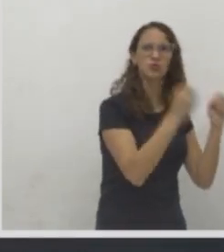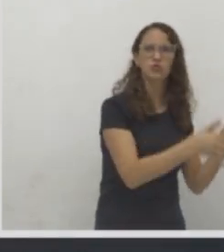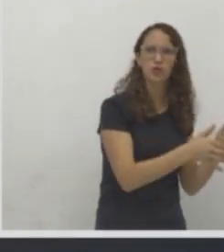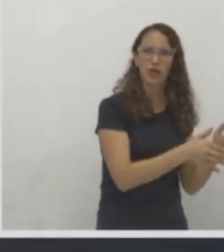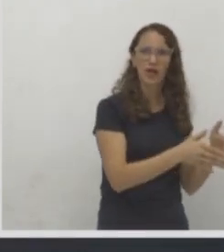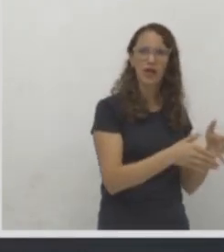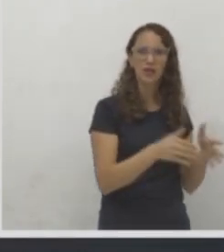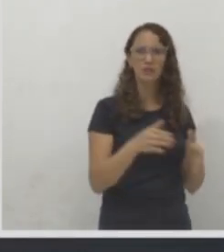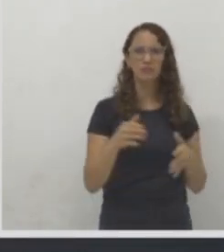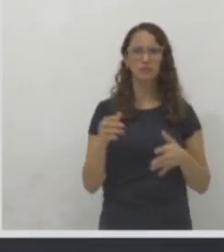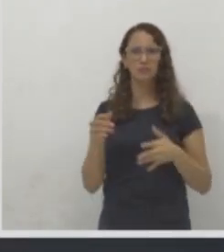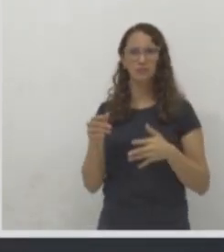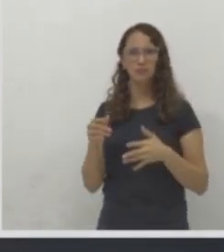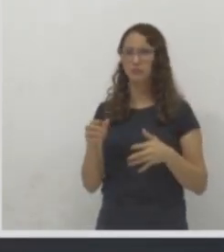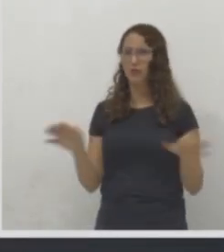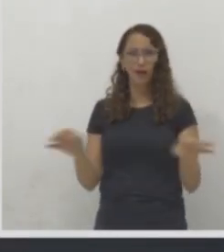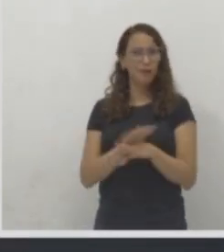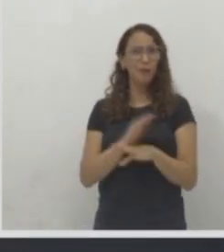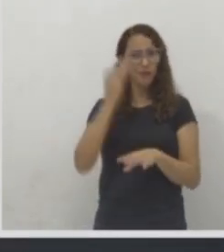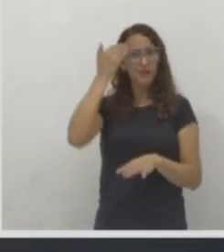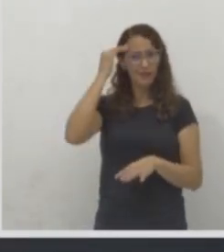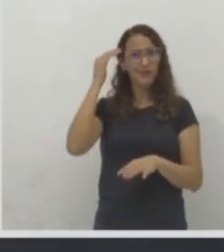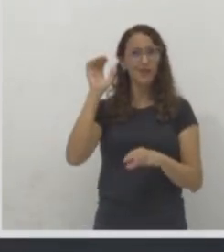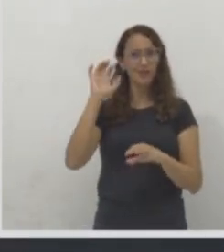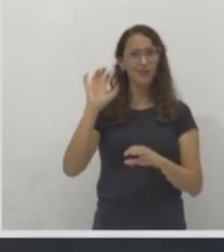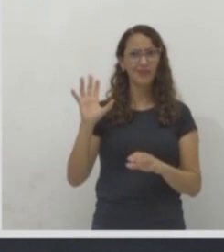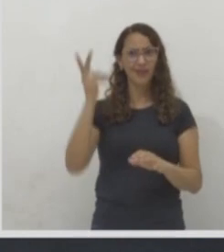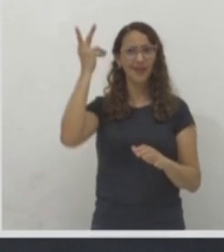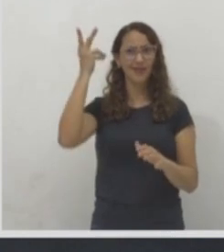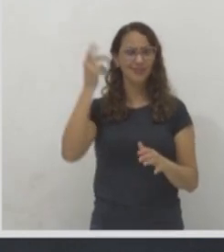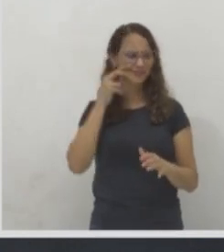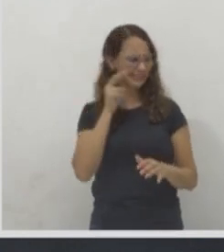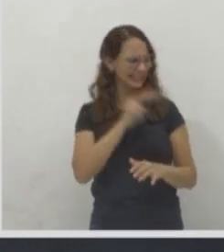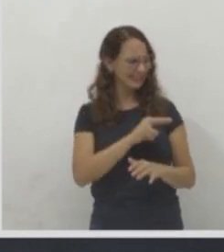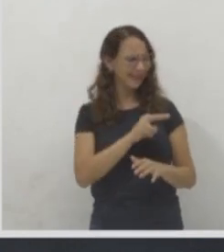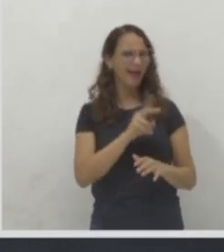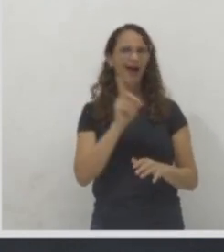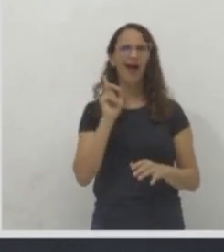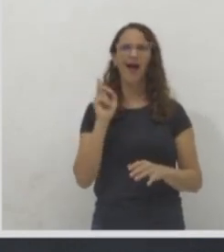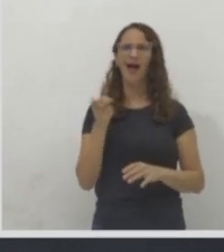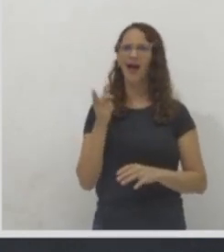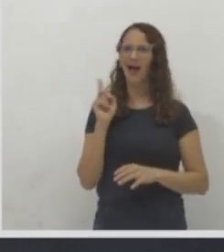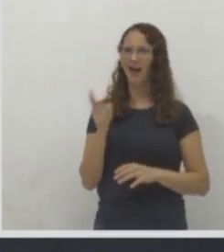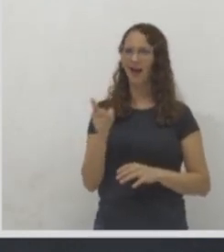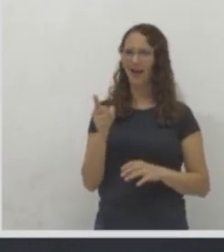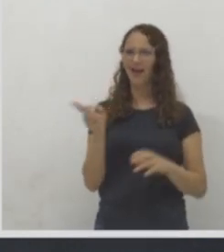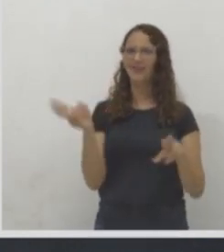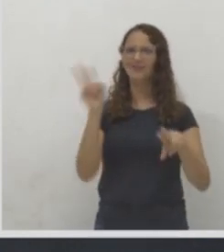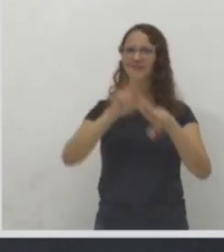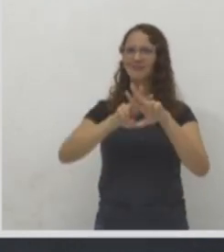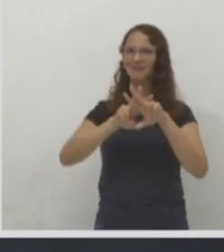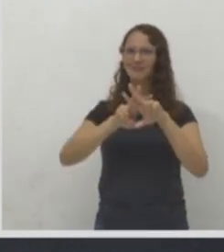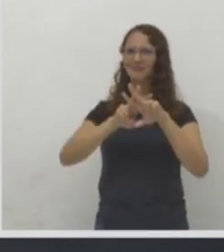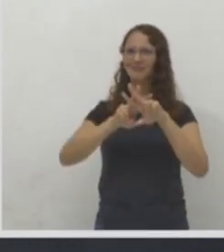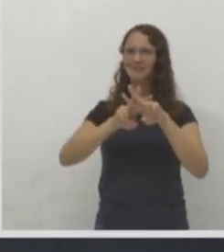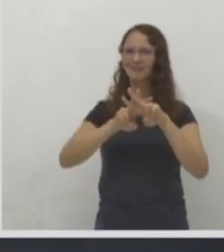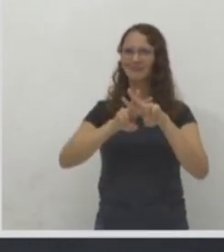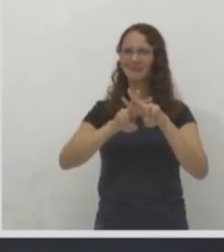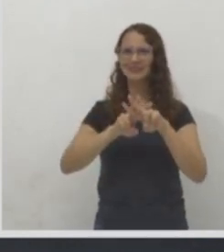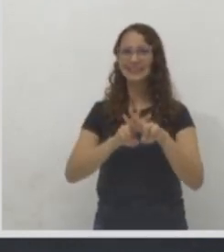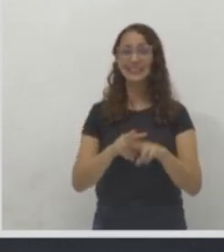sentido do que ele diz. Olha onde me jogaram. E aí eu vejo que o jogaram na prisão. Intransitivo, quer